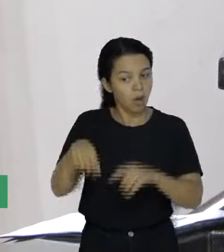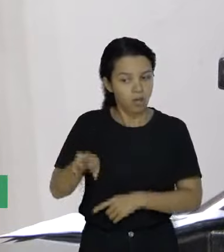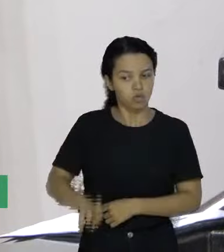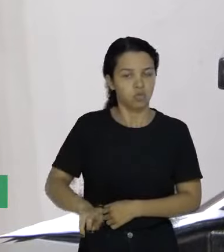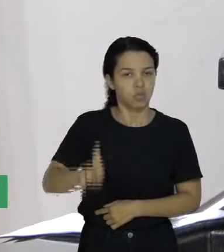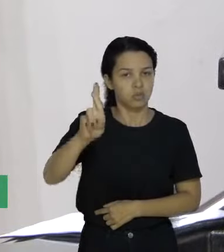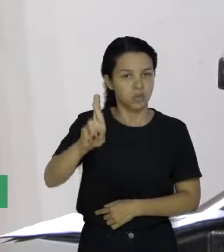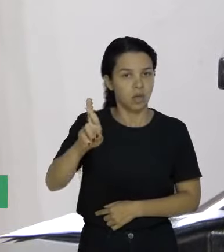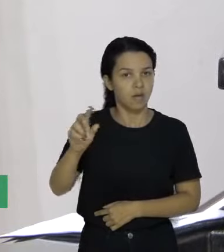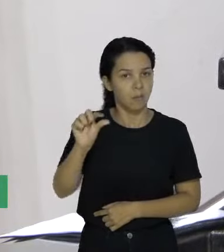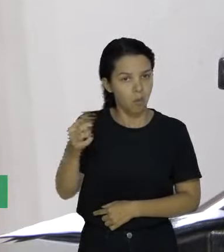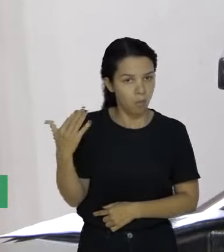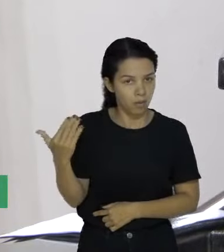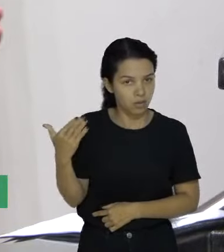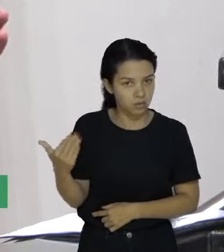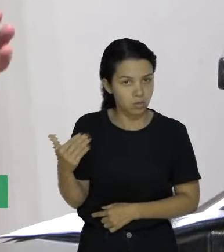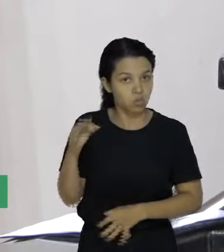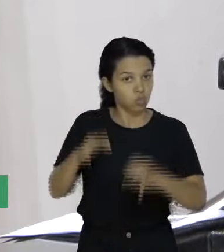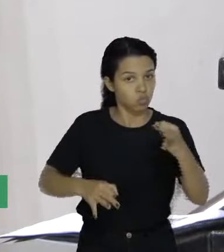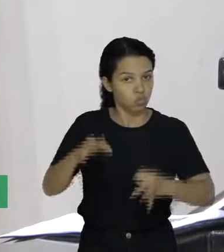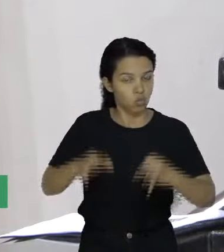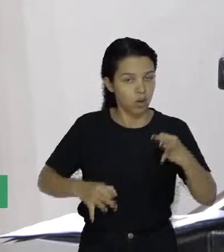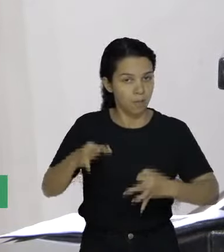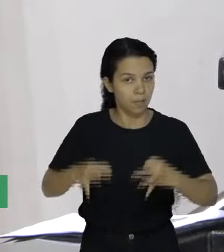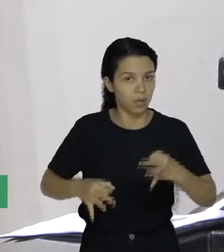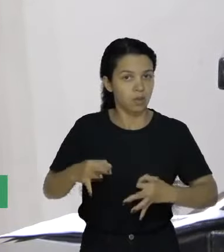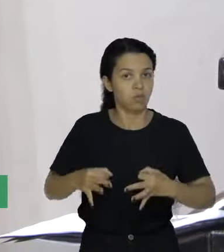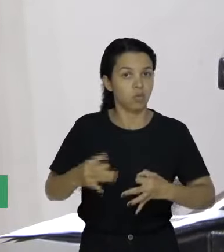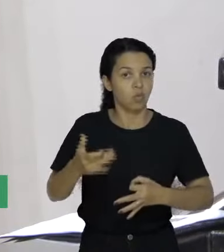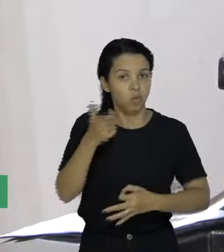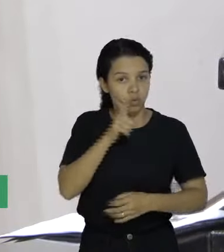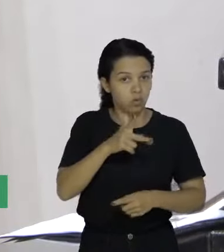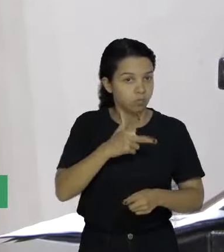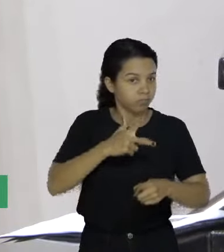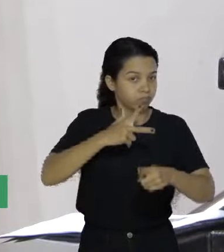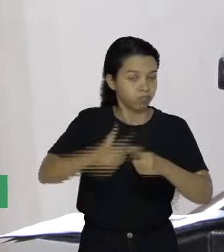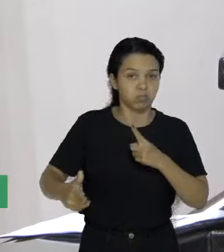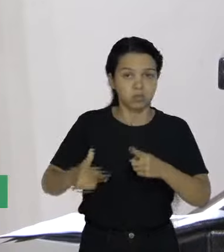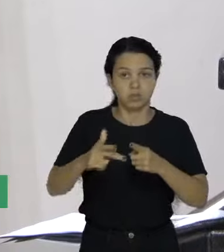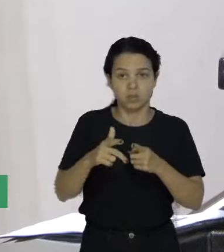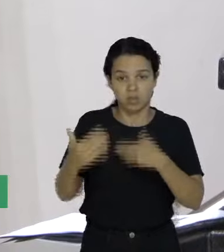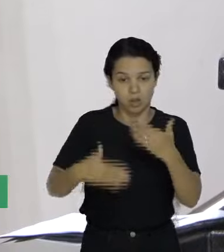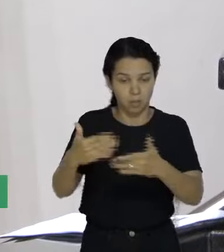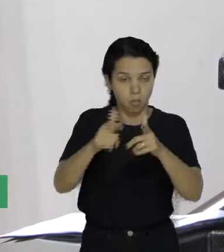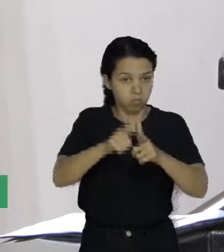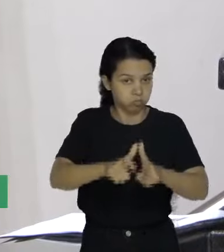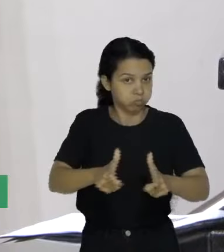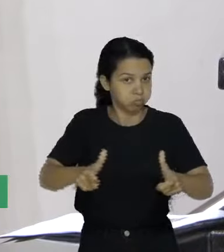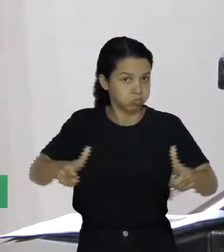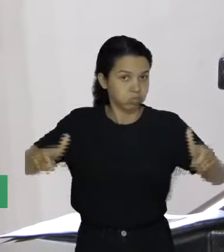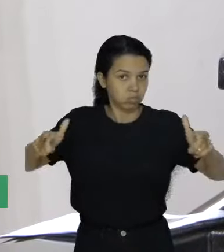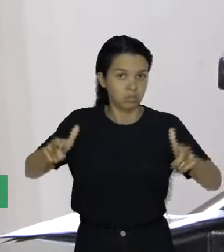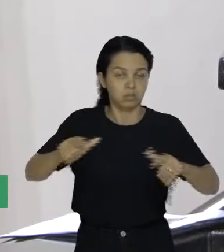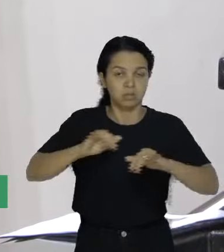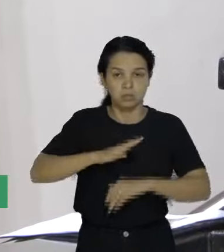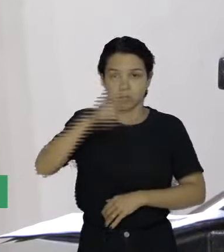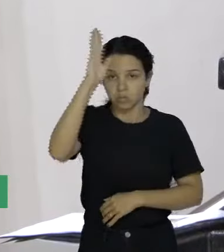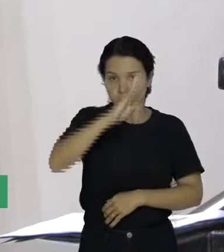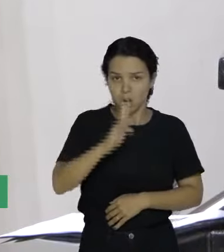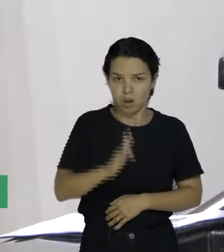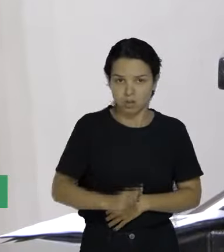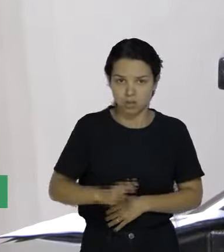recentemente por um julgamento e ganhou uma dimensão Nacional mais